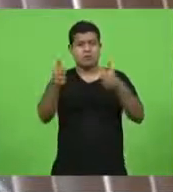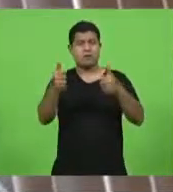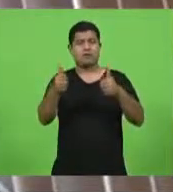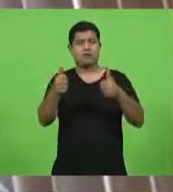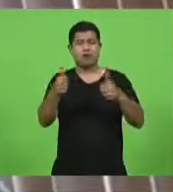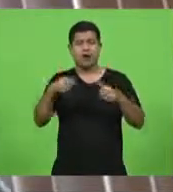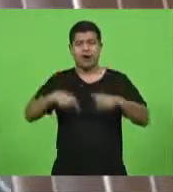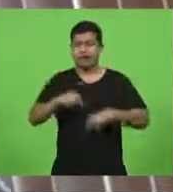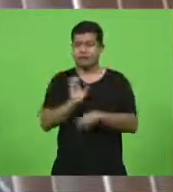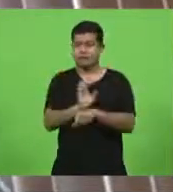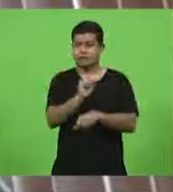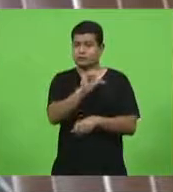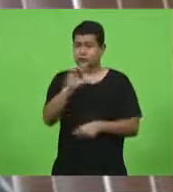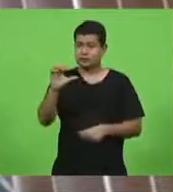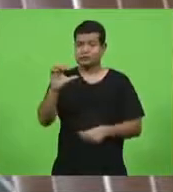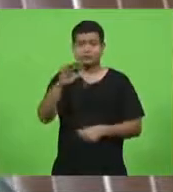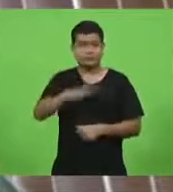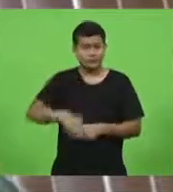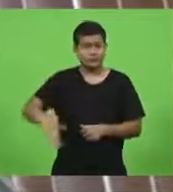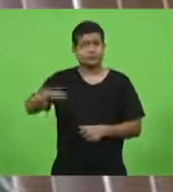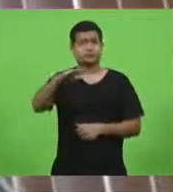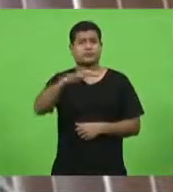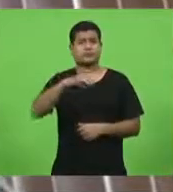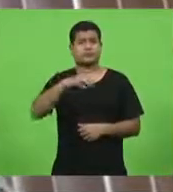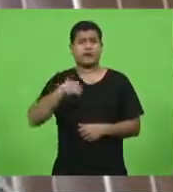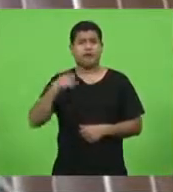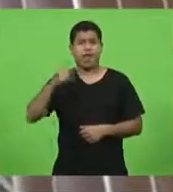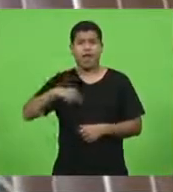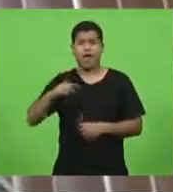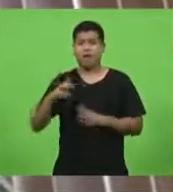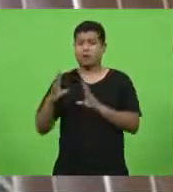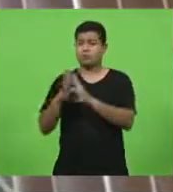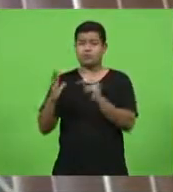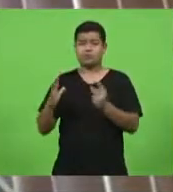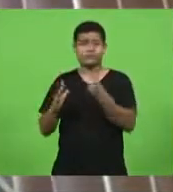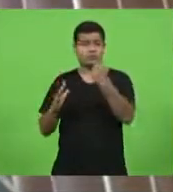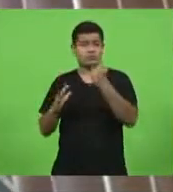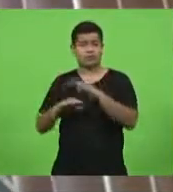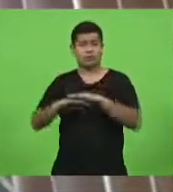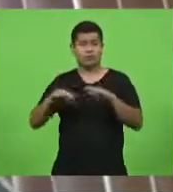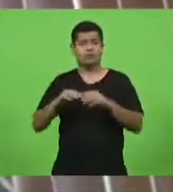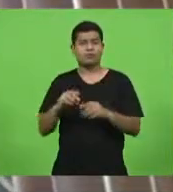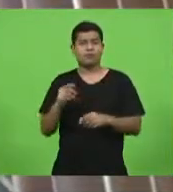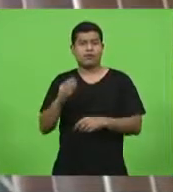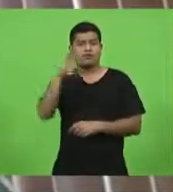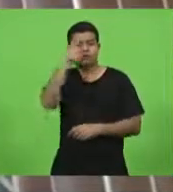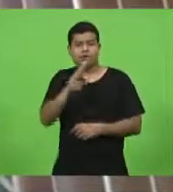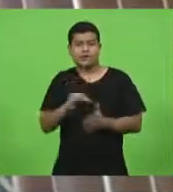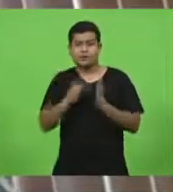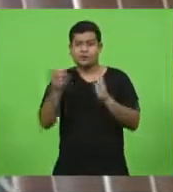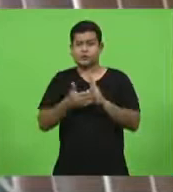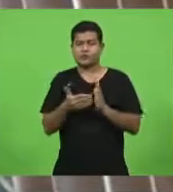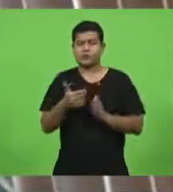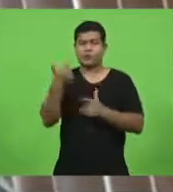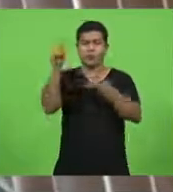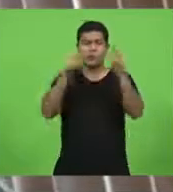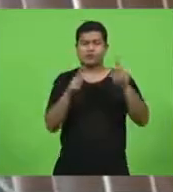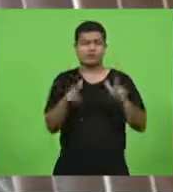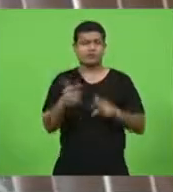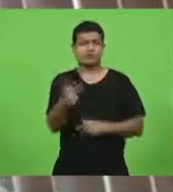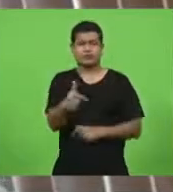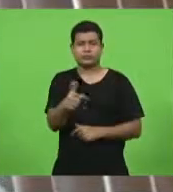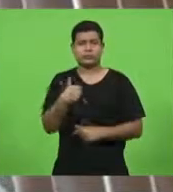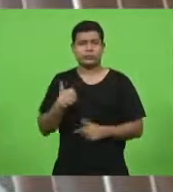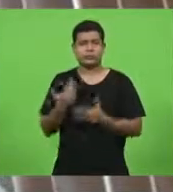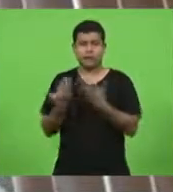Estado. É um modelo único em todo o Brasil, um modelo onde os próprios